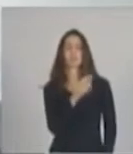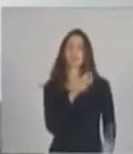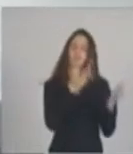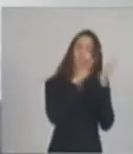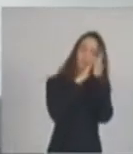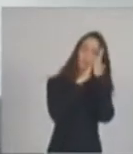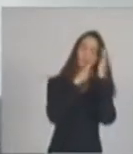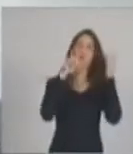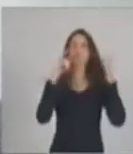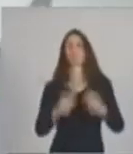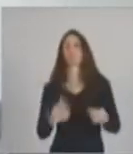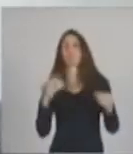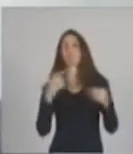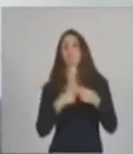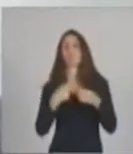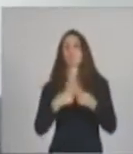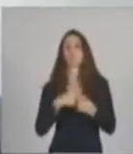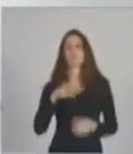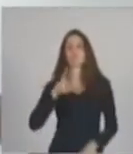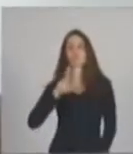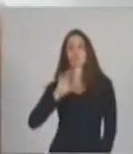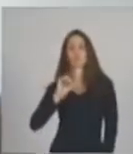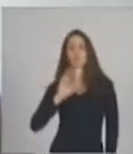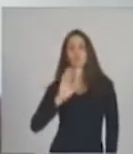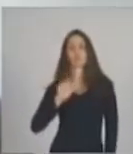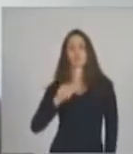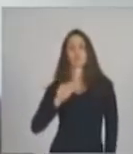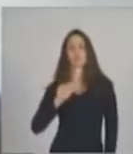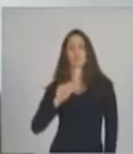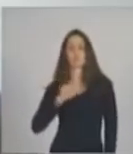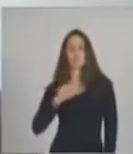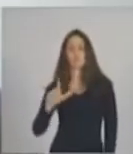Bananal. Mas o pior de tudo isso,